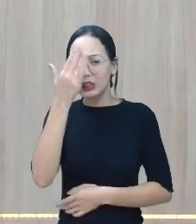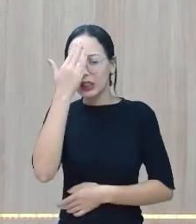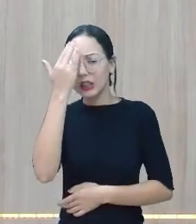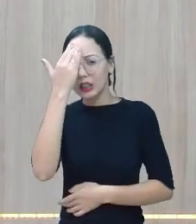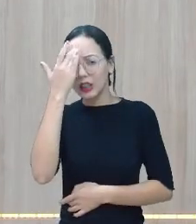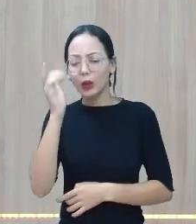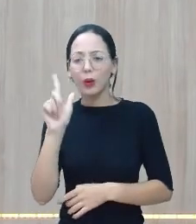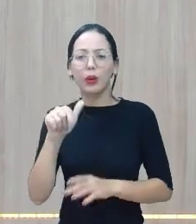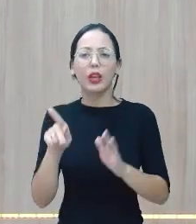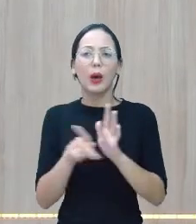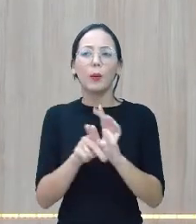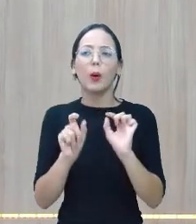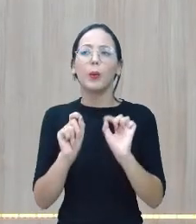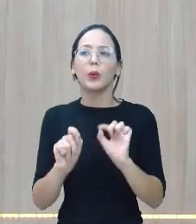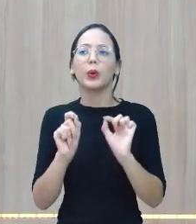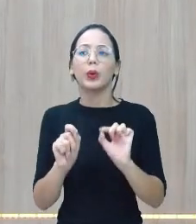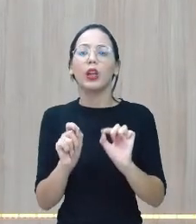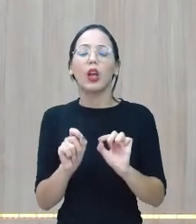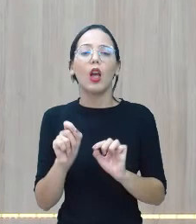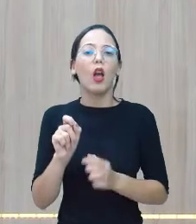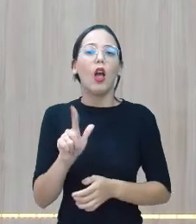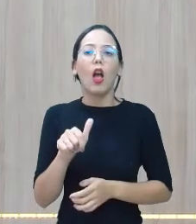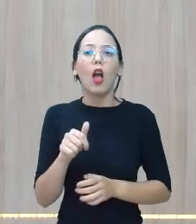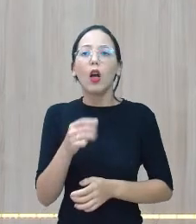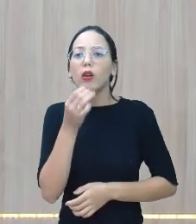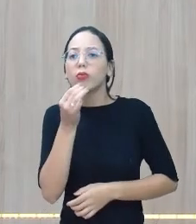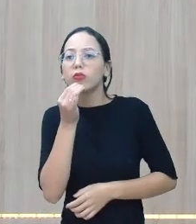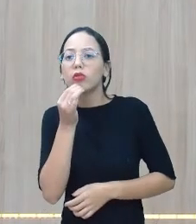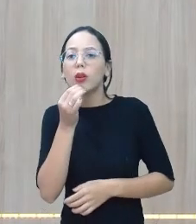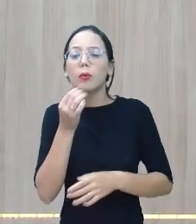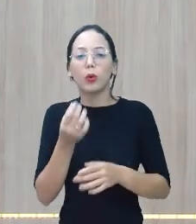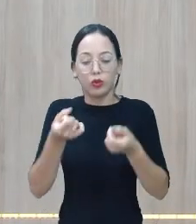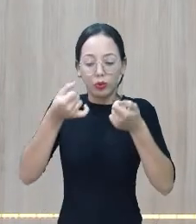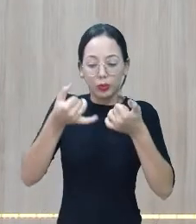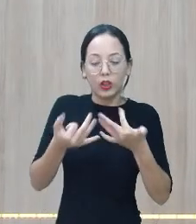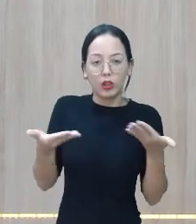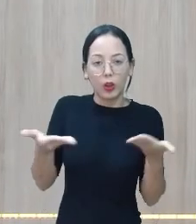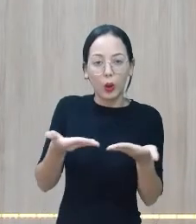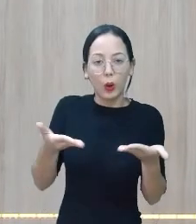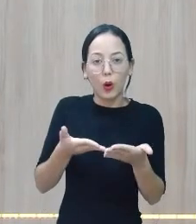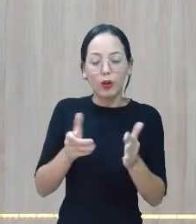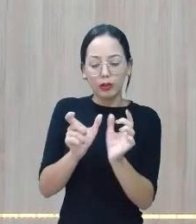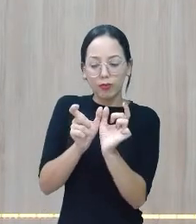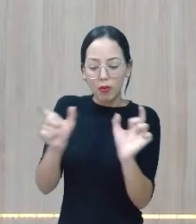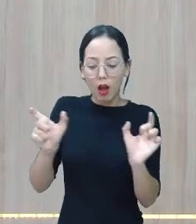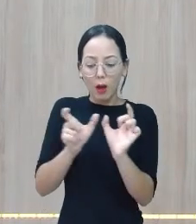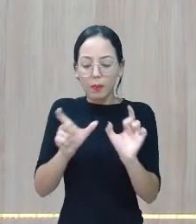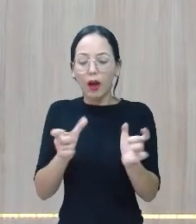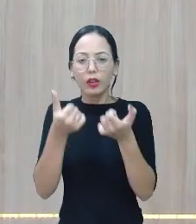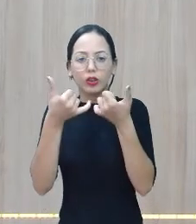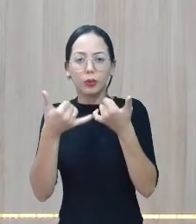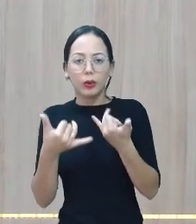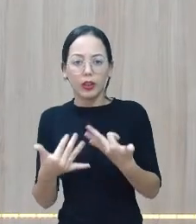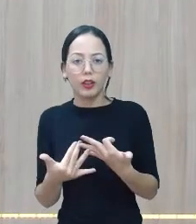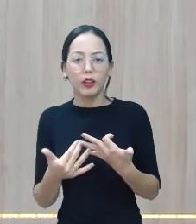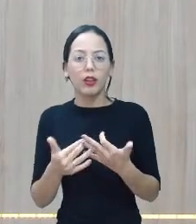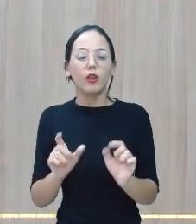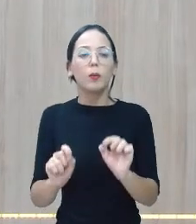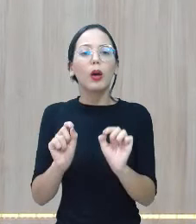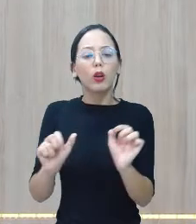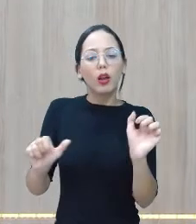que serve para, voltando, não é? Nessas expressões explicativas